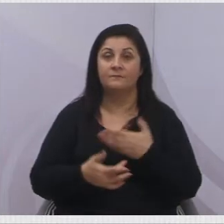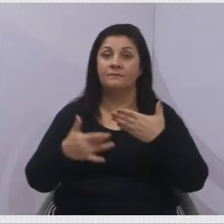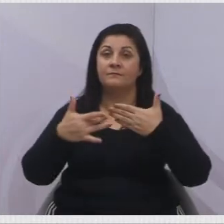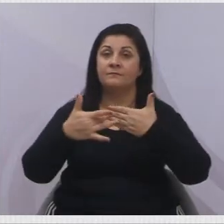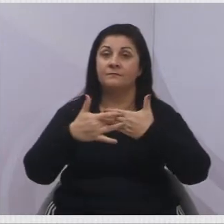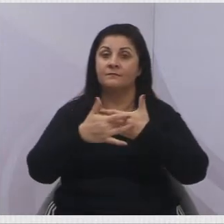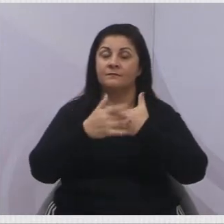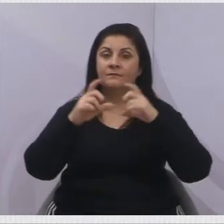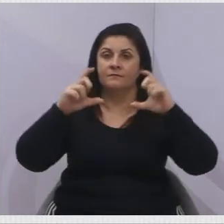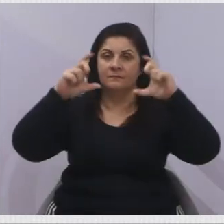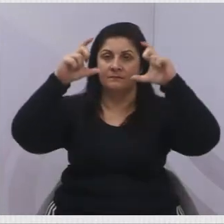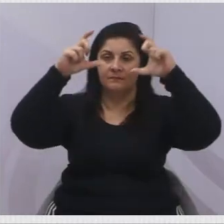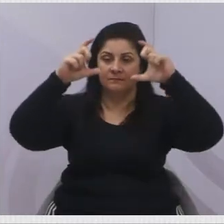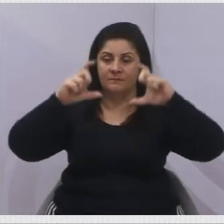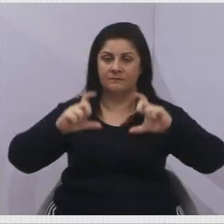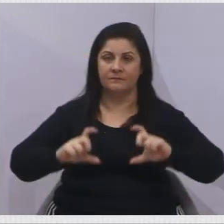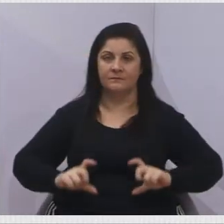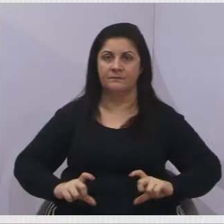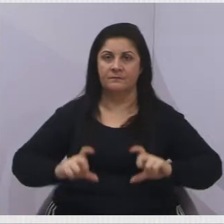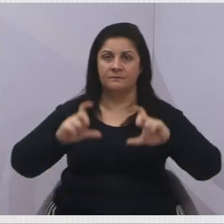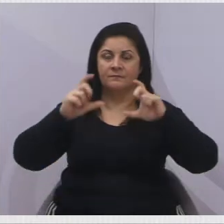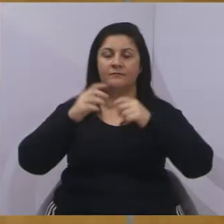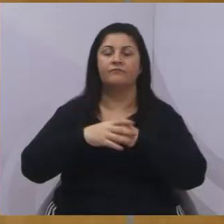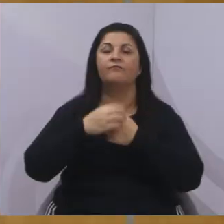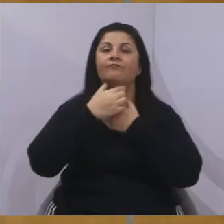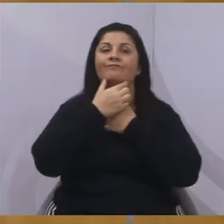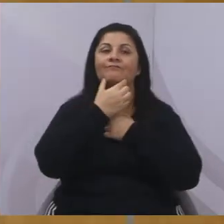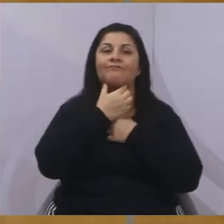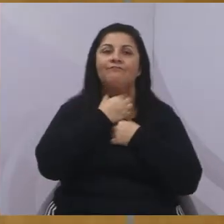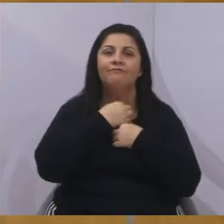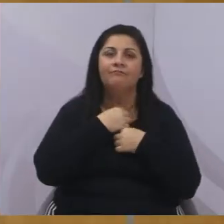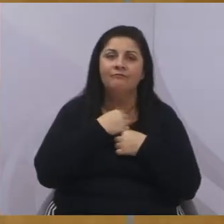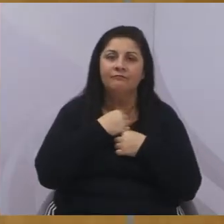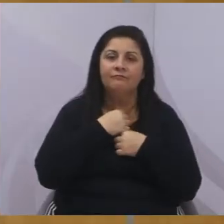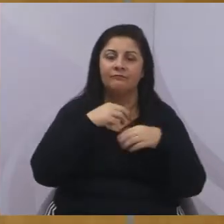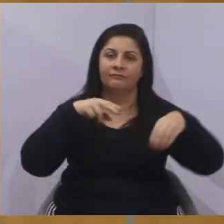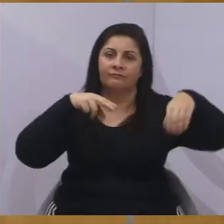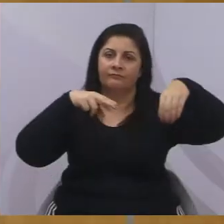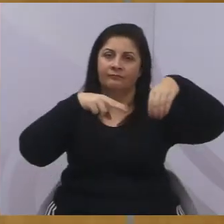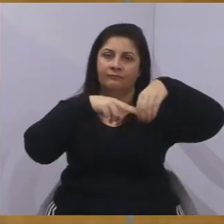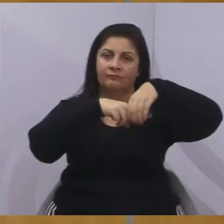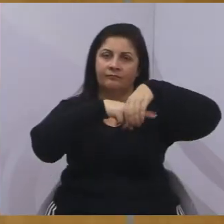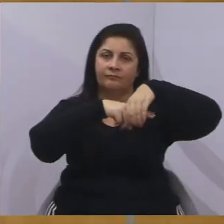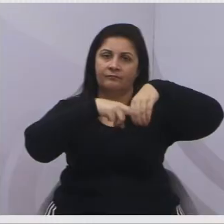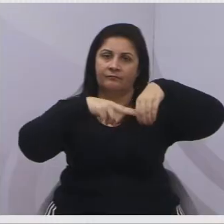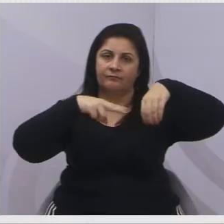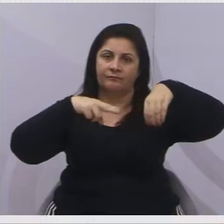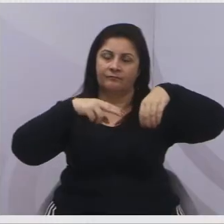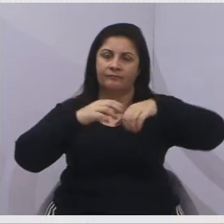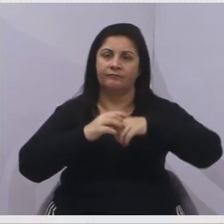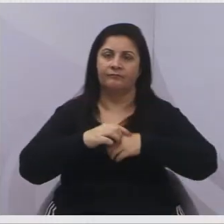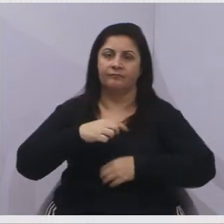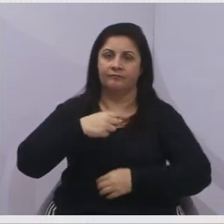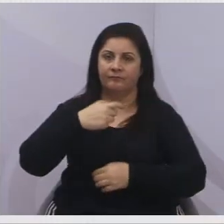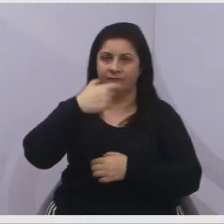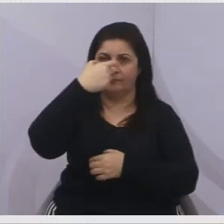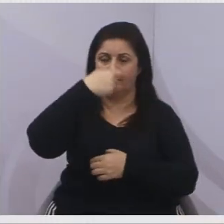Exames de imagem, nós temos laringoscopia, ressonância magnética,